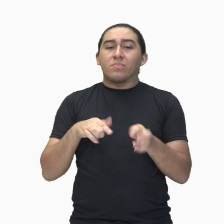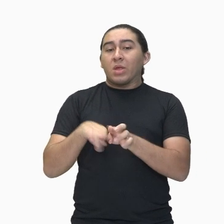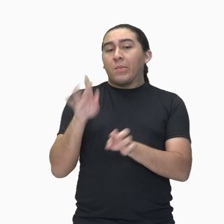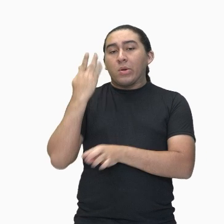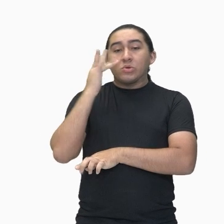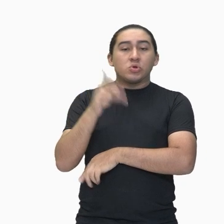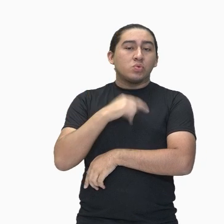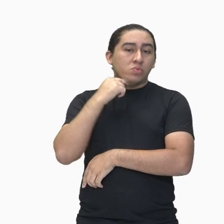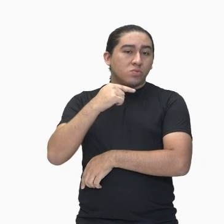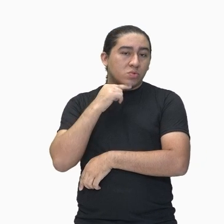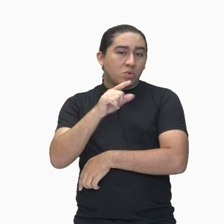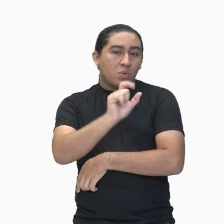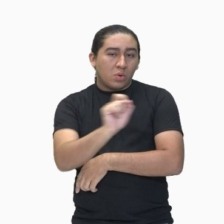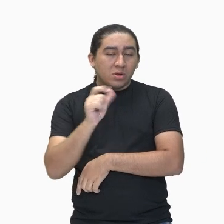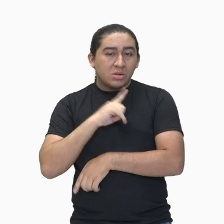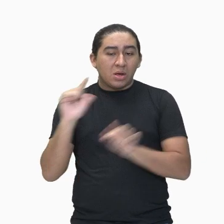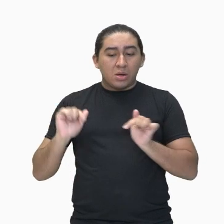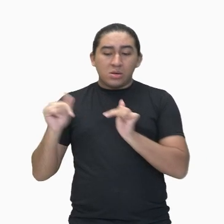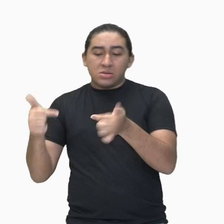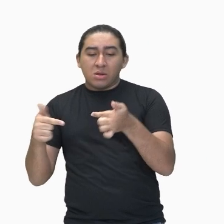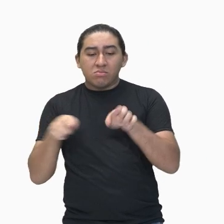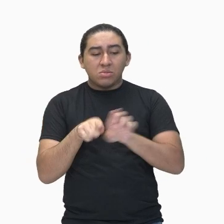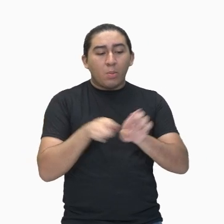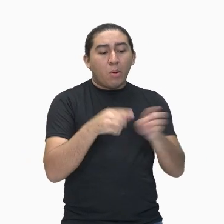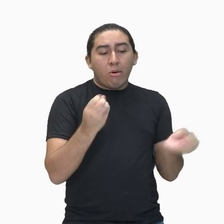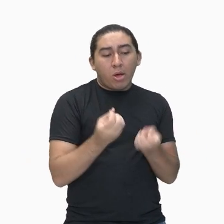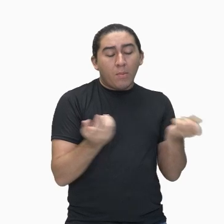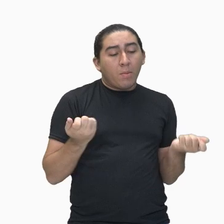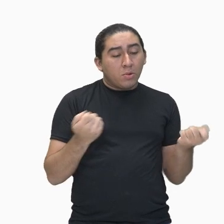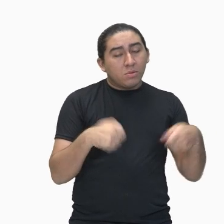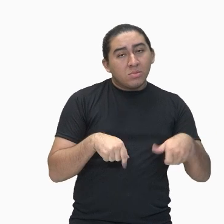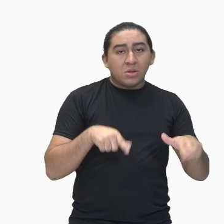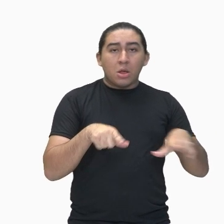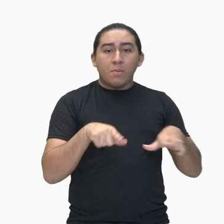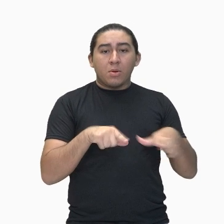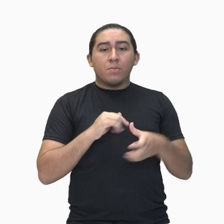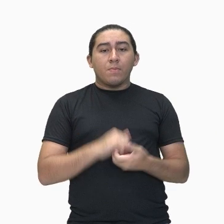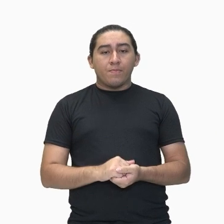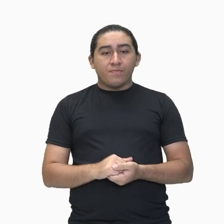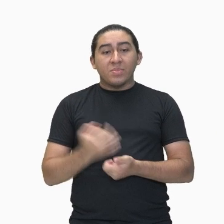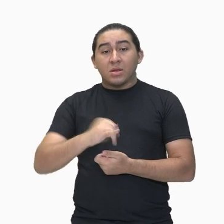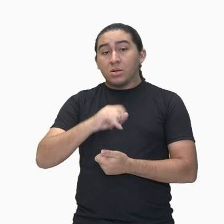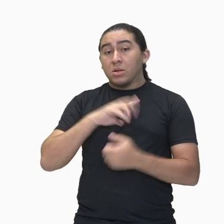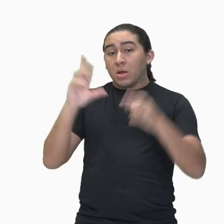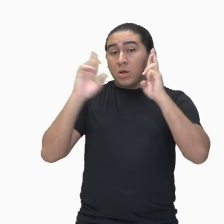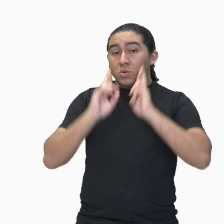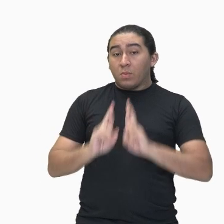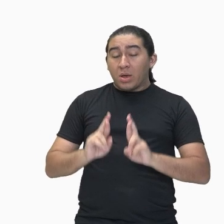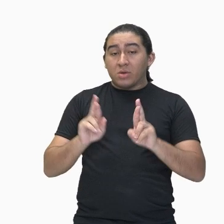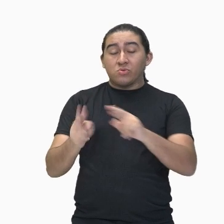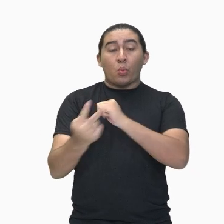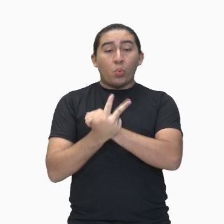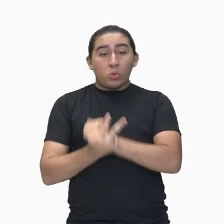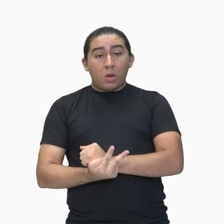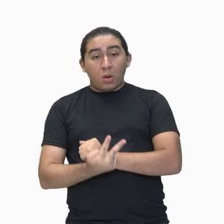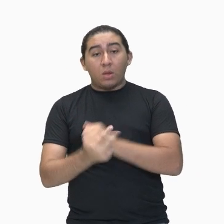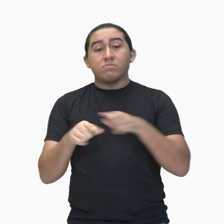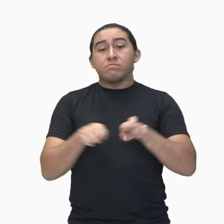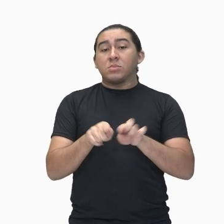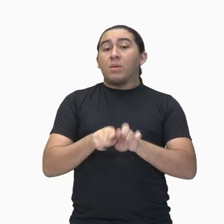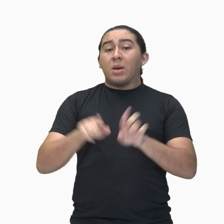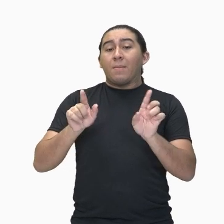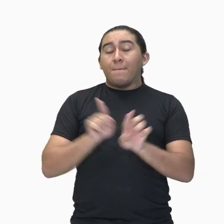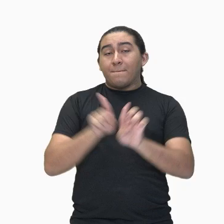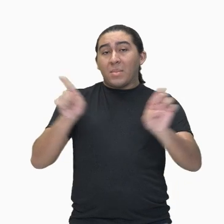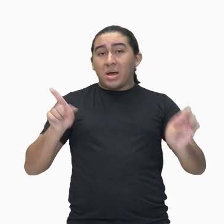no que empreendo e no que lido. Se triunfe o respeito, se o cuidado,